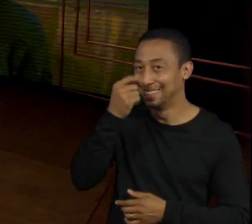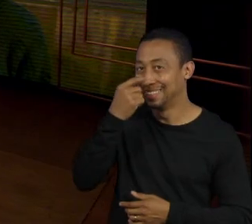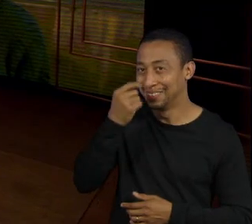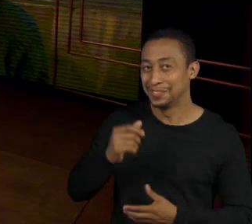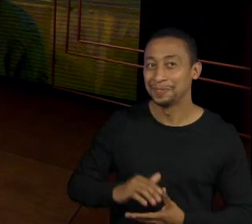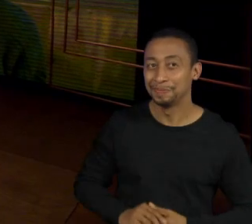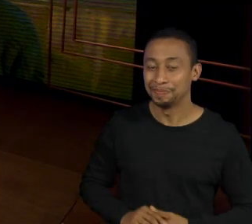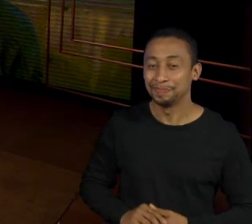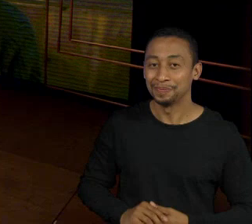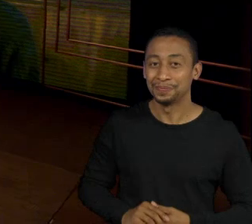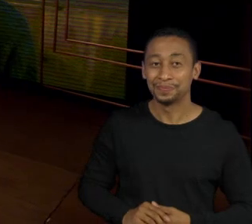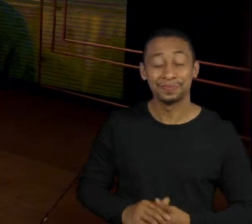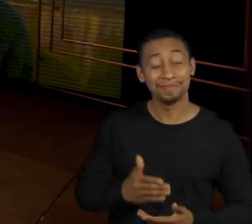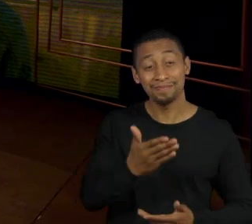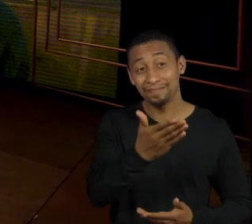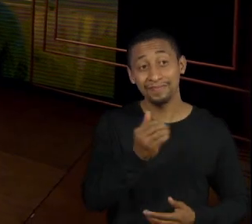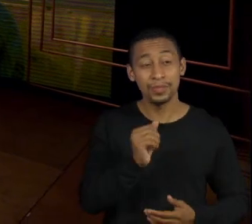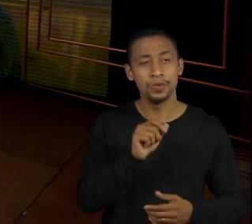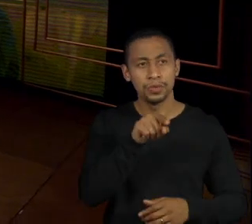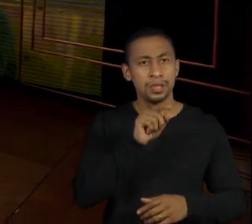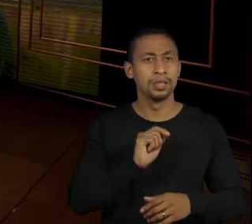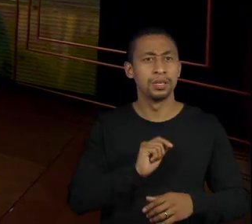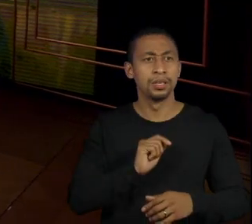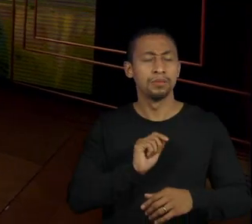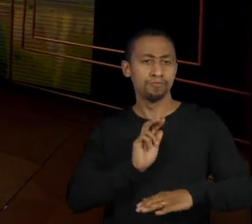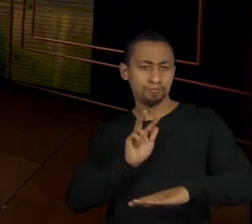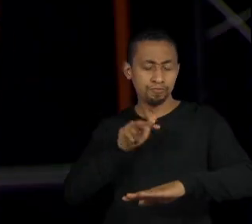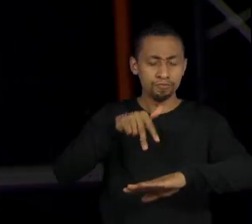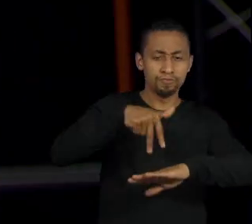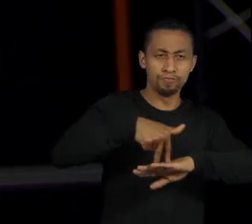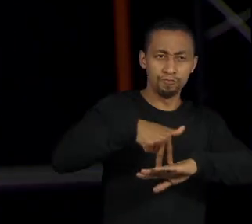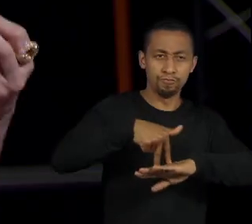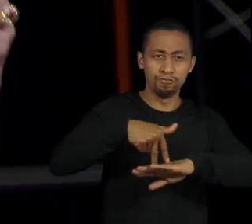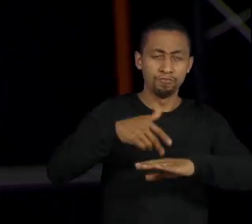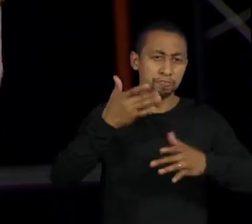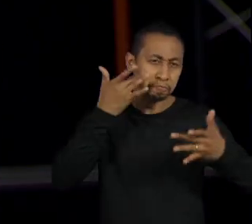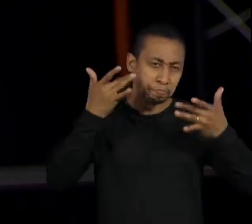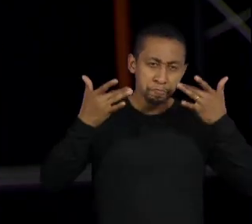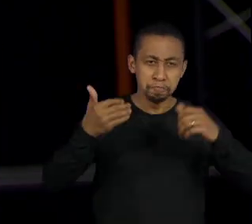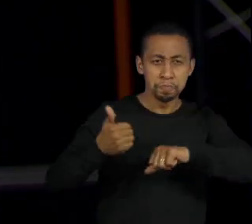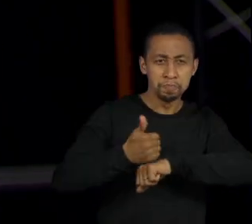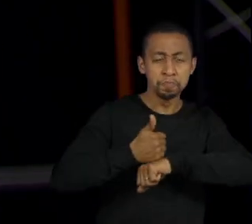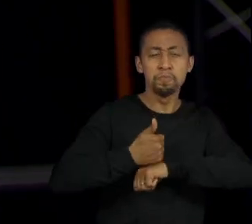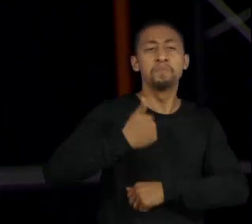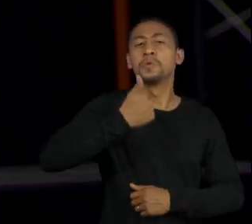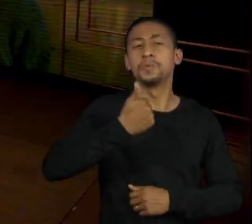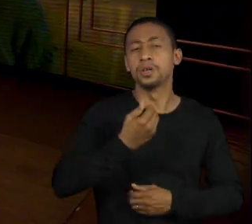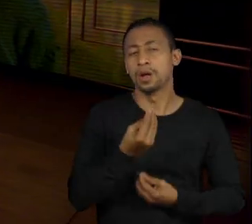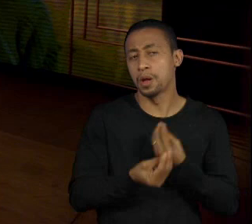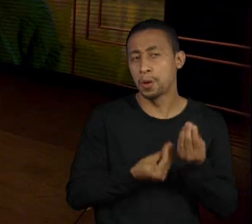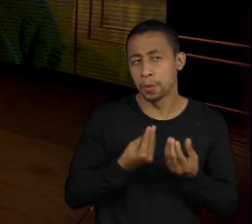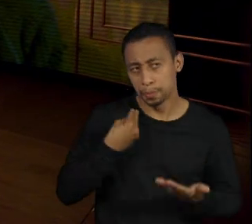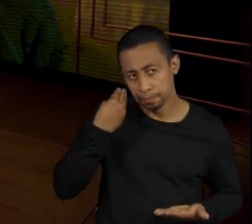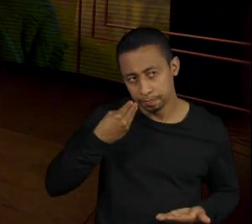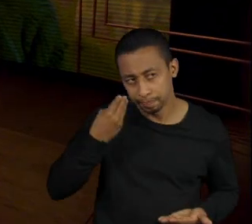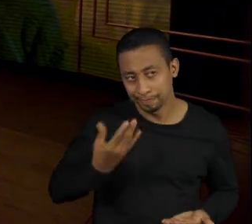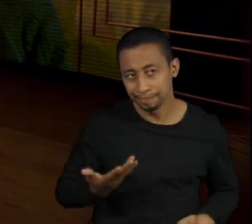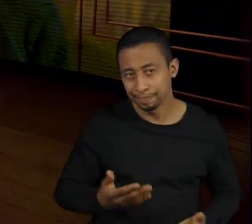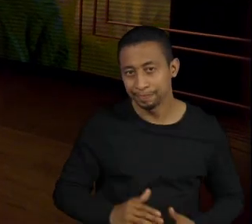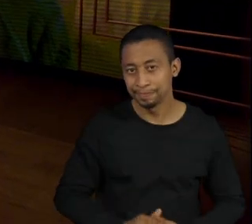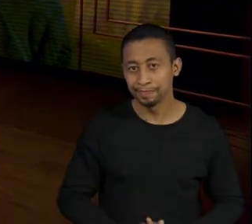Ô, Débora, e quando você mesmo. pisou a primeira vez no palco como atriz profissional, como foi essa experiência?